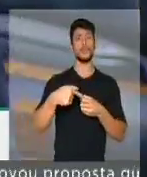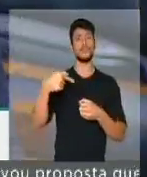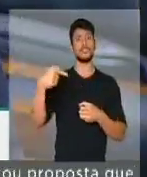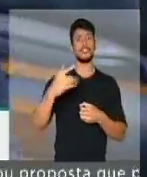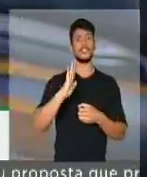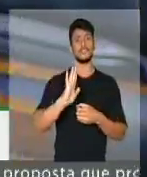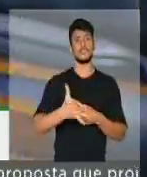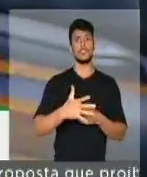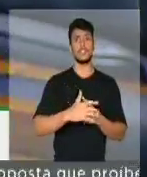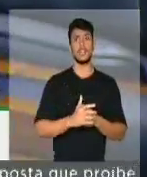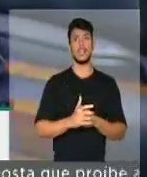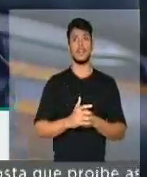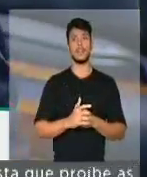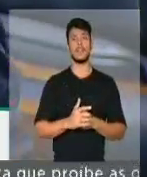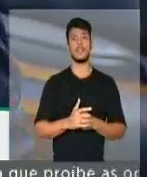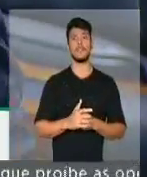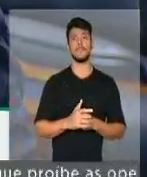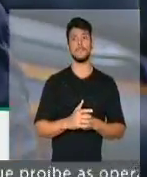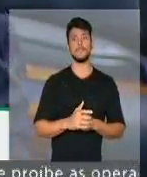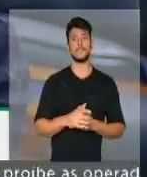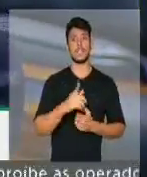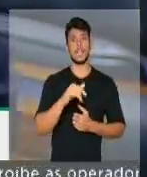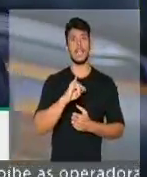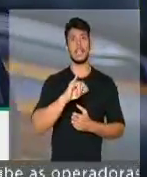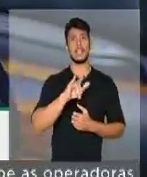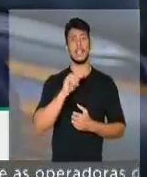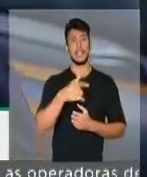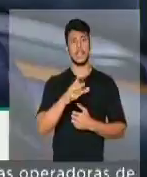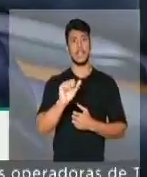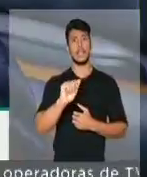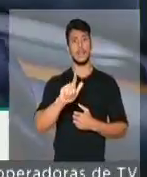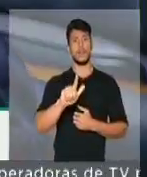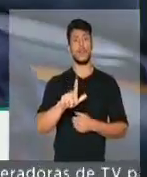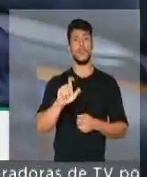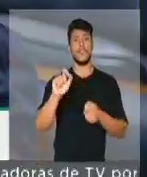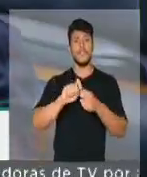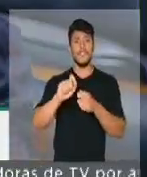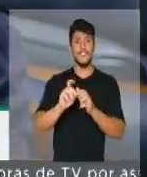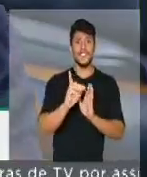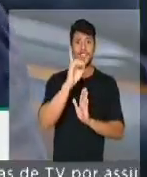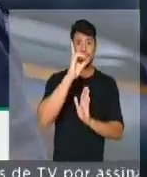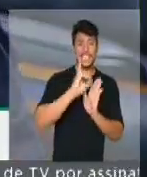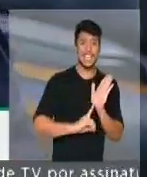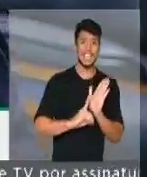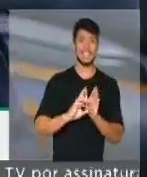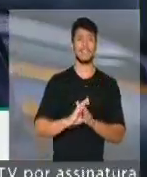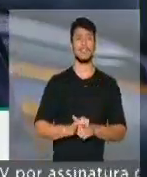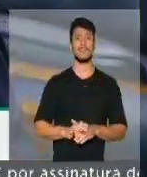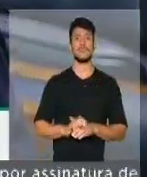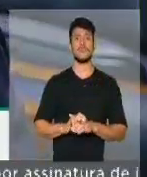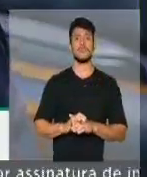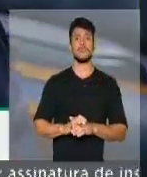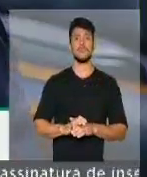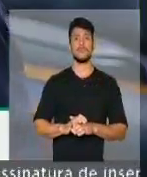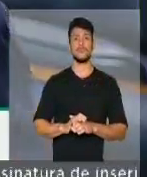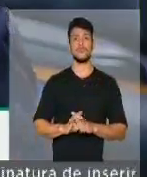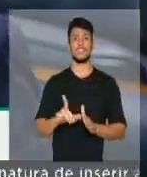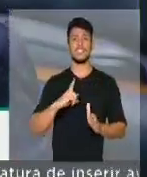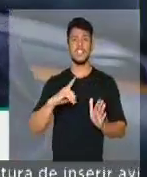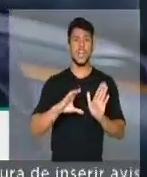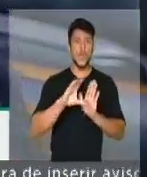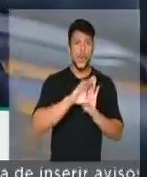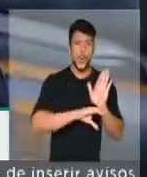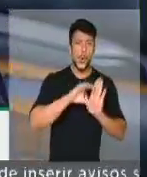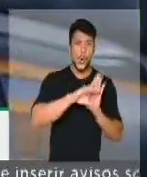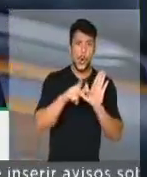do combustível de maneira ilegal, feita por decreto, desrespeitando o Código Tributário, desrespeitando a